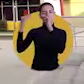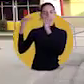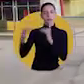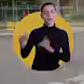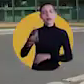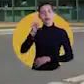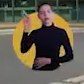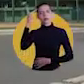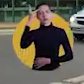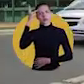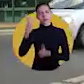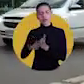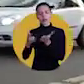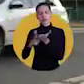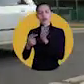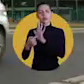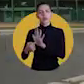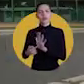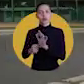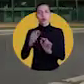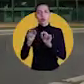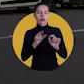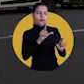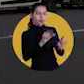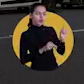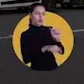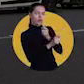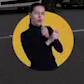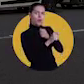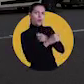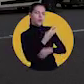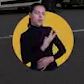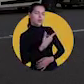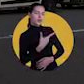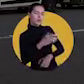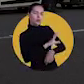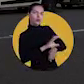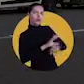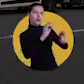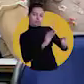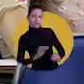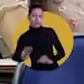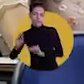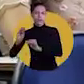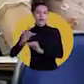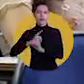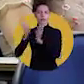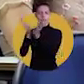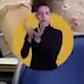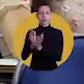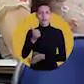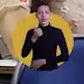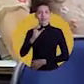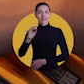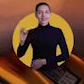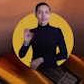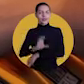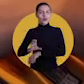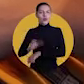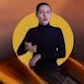de São Paulo, que colocou 32 cursos da universidade entre os 100 melhores de cada área no Brasil. Pensa que